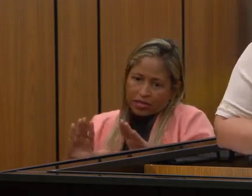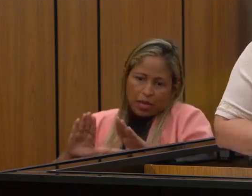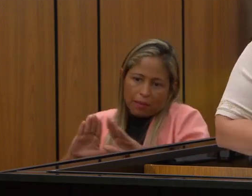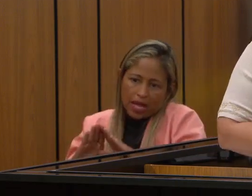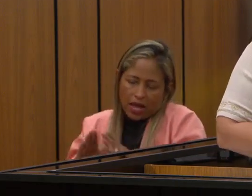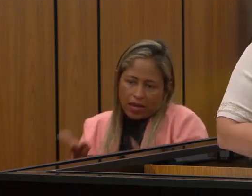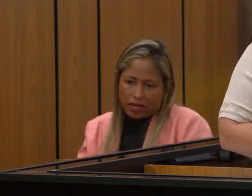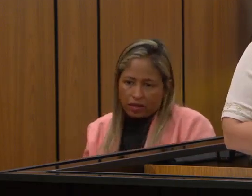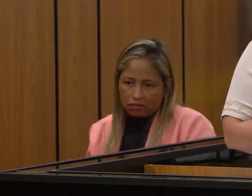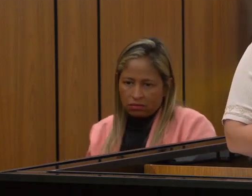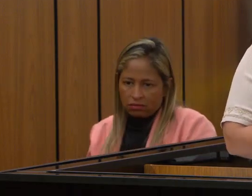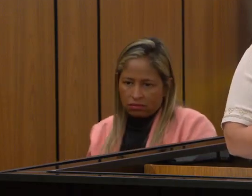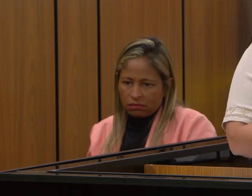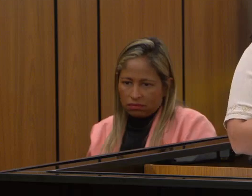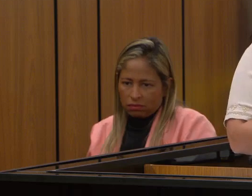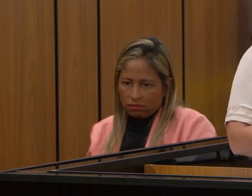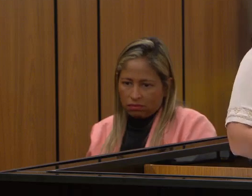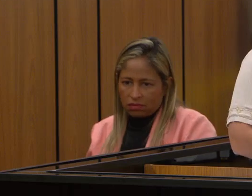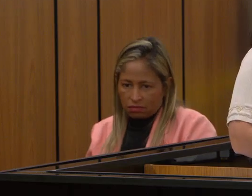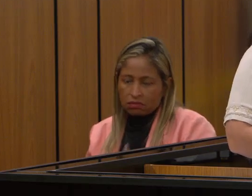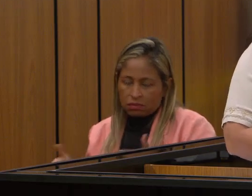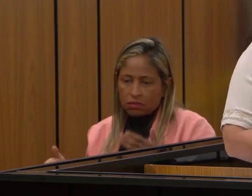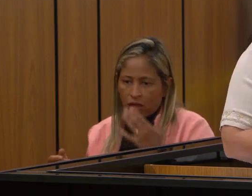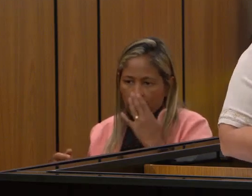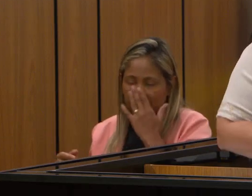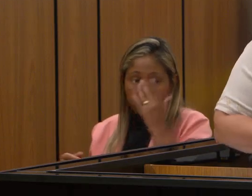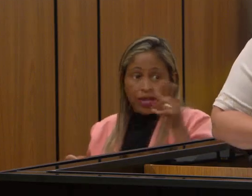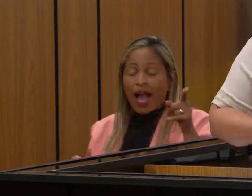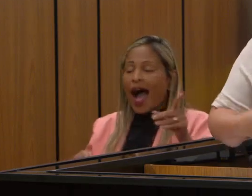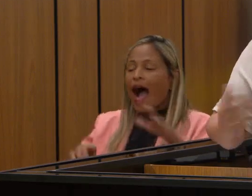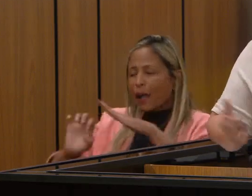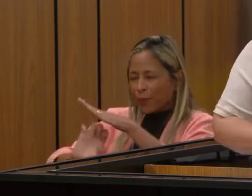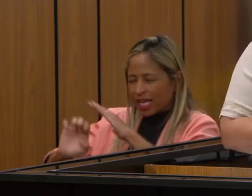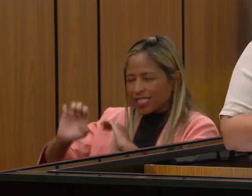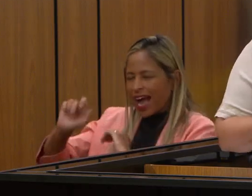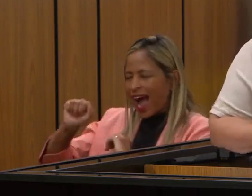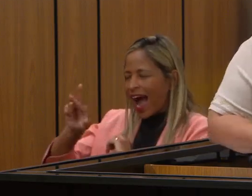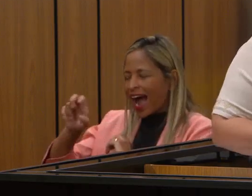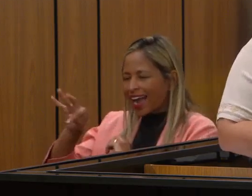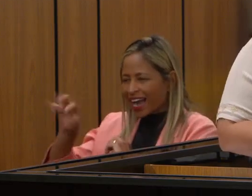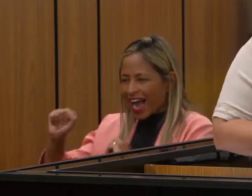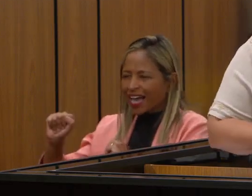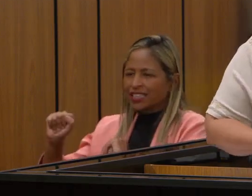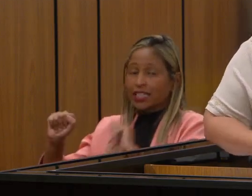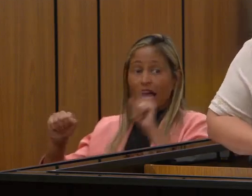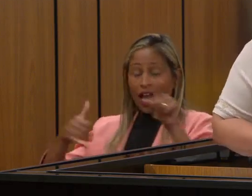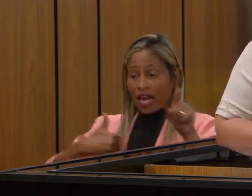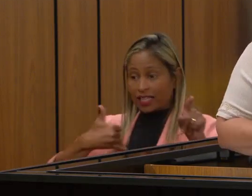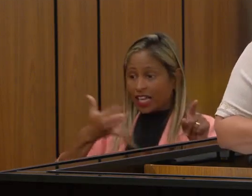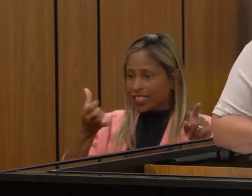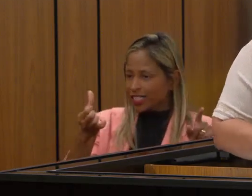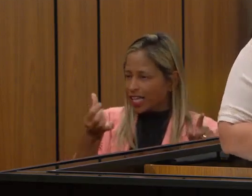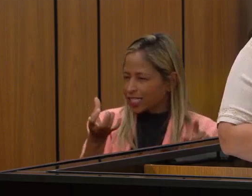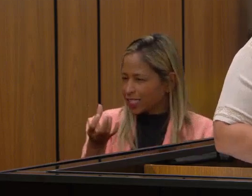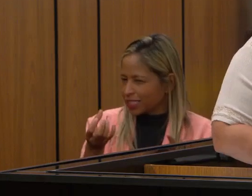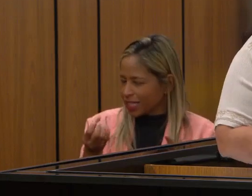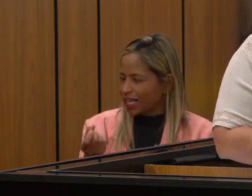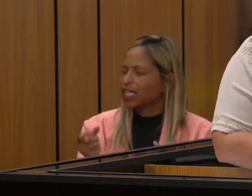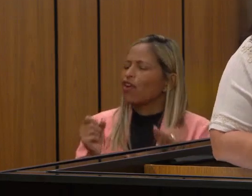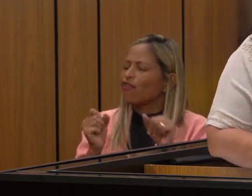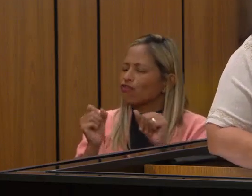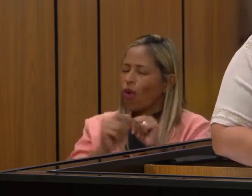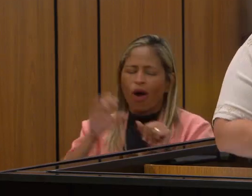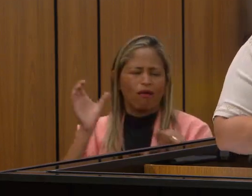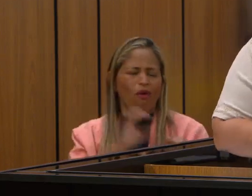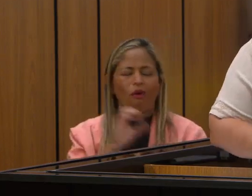quando ela falou dar carta eu falei gente mas todo mundo fala isso né e eu com meus 60 anos de idade eu falei assim não